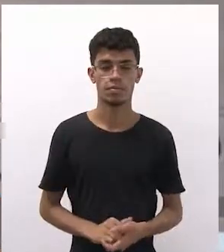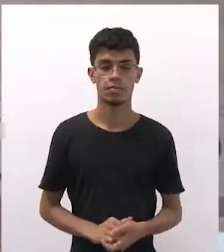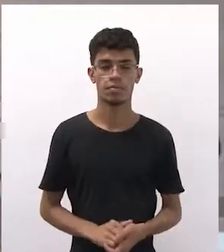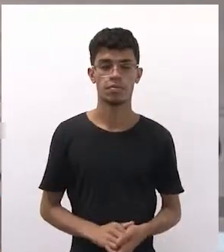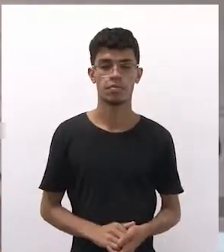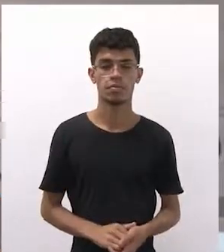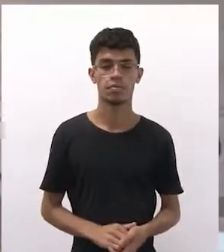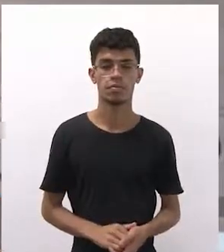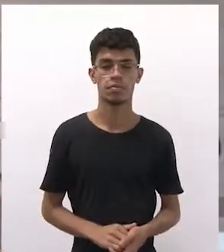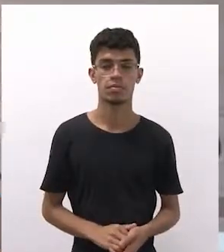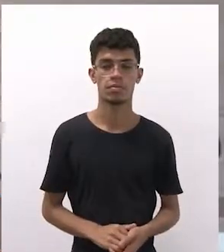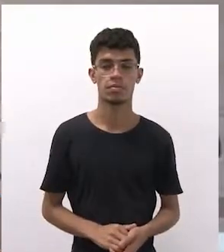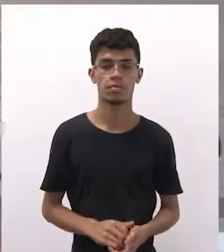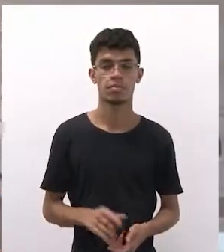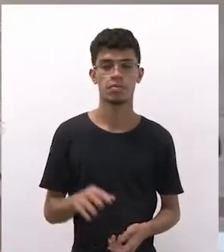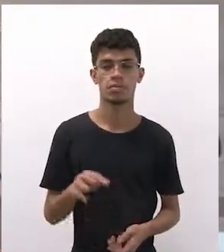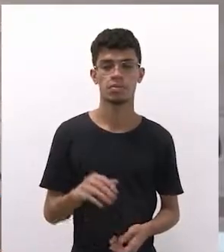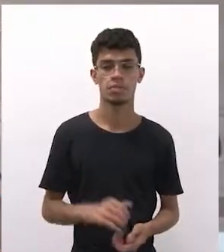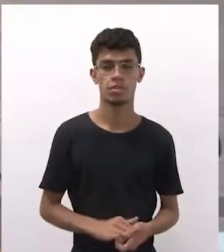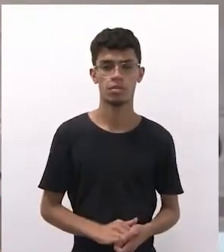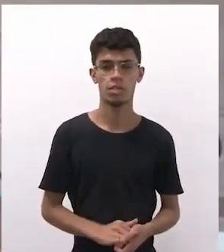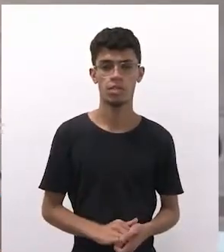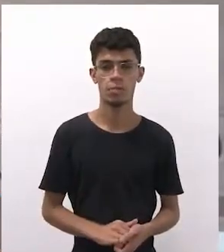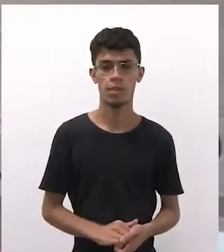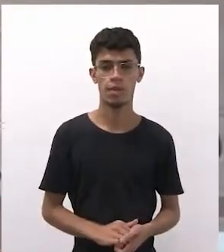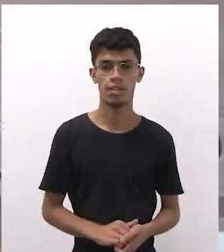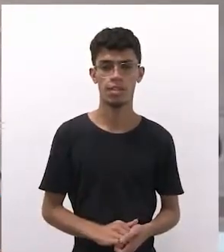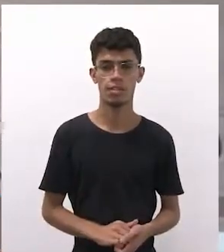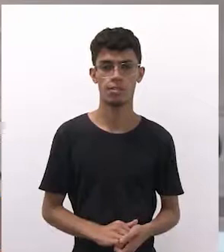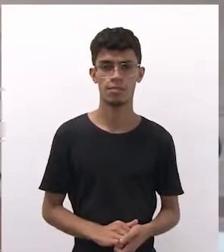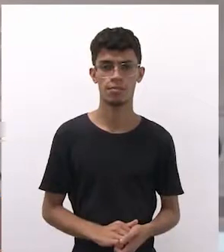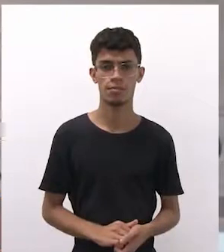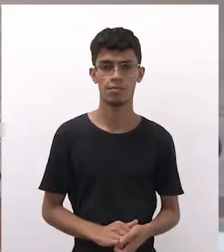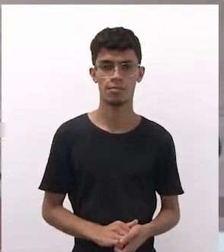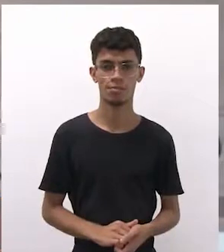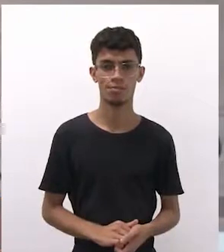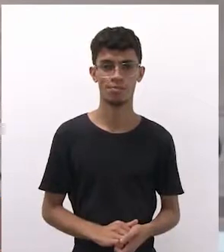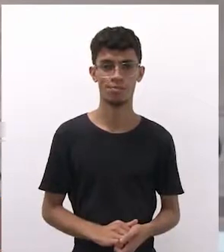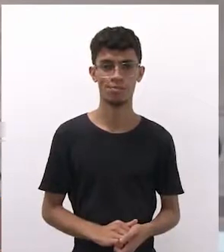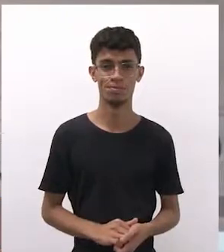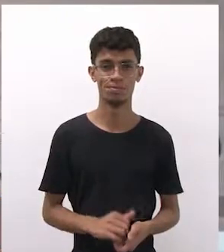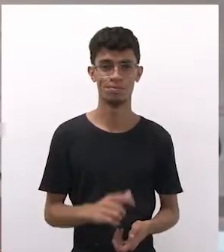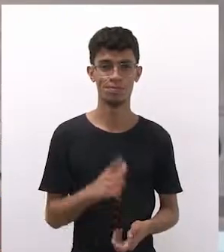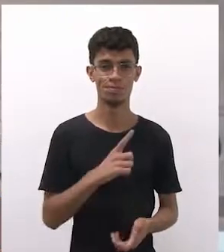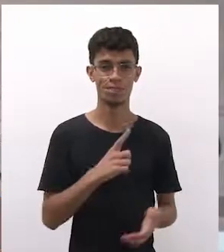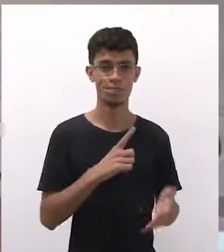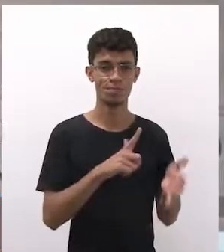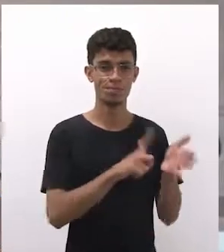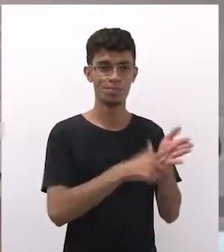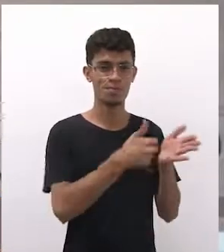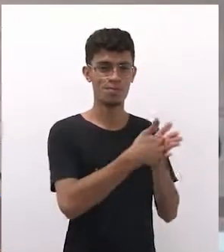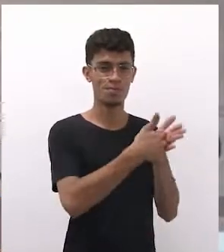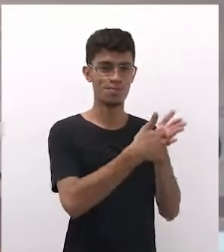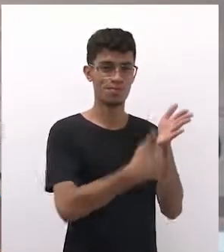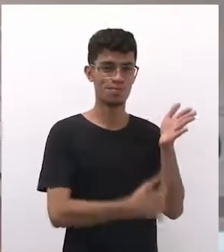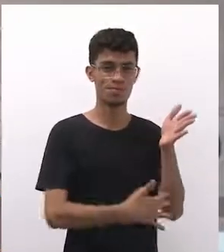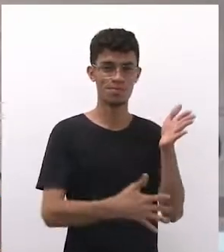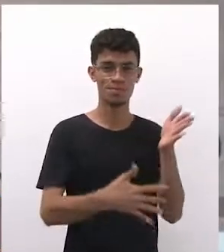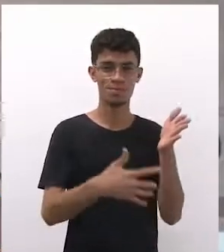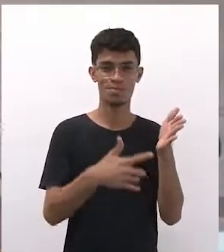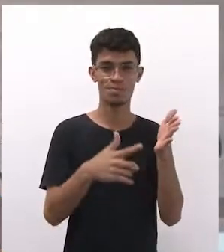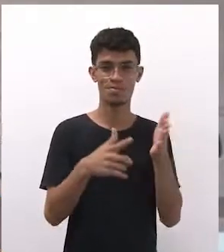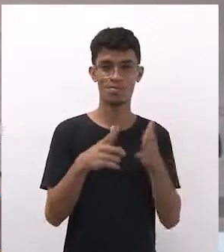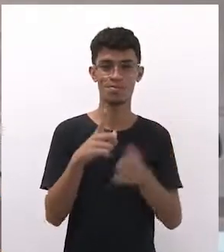era o site da Rede Peteca, não sei se já ouviram, e ele foi todo reformulado esse ano, assim, eu até estava olhando